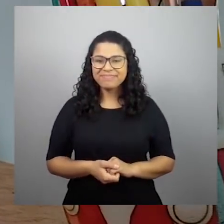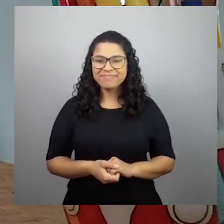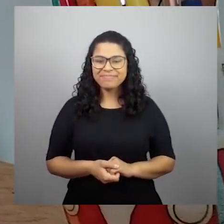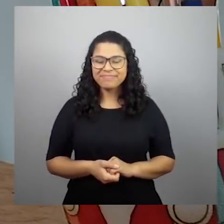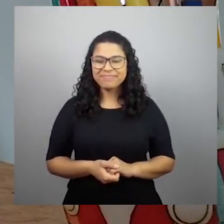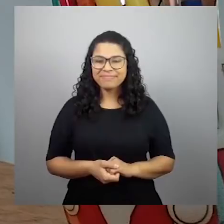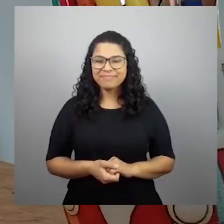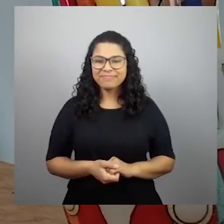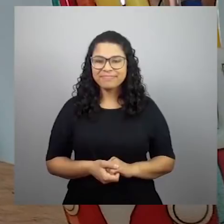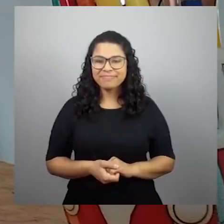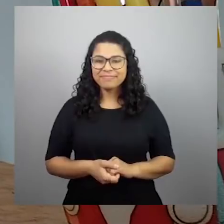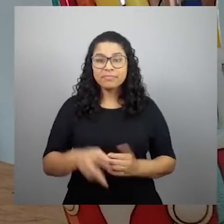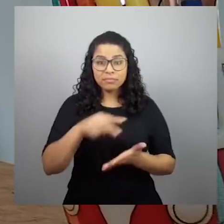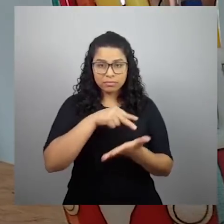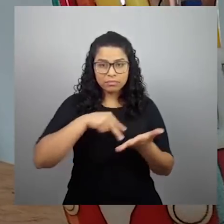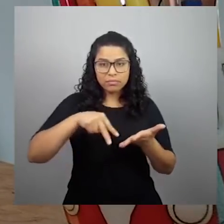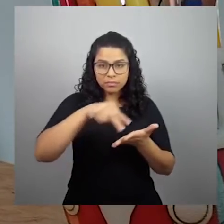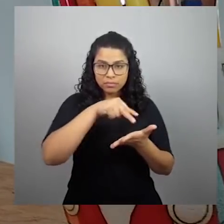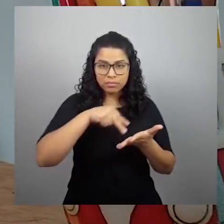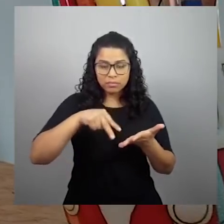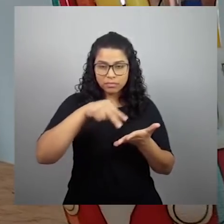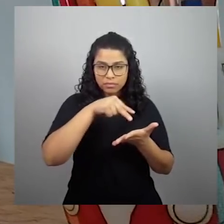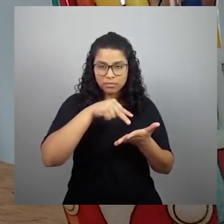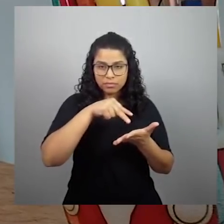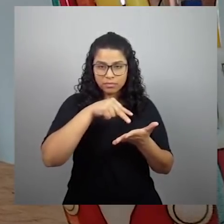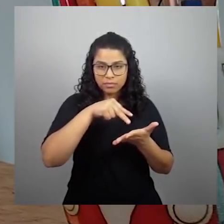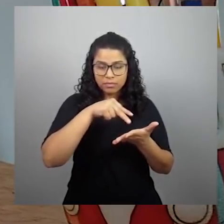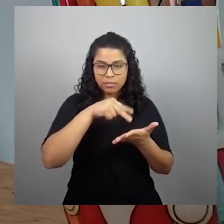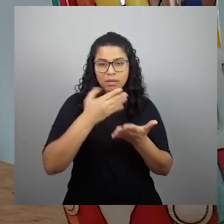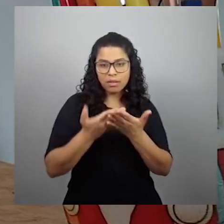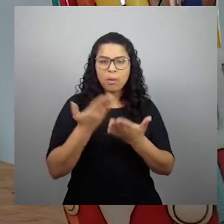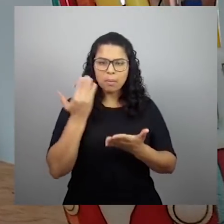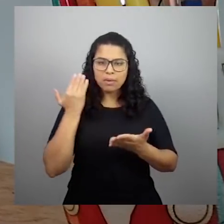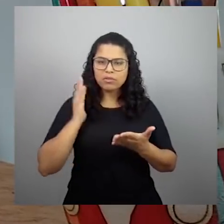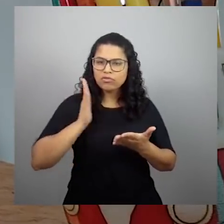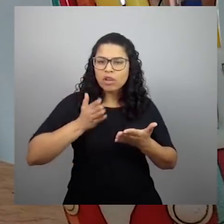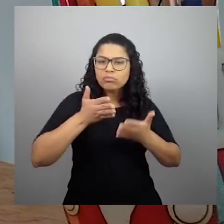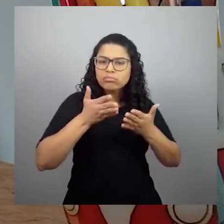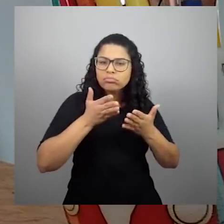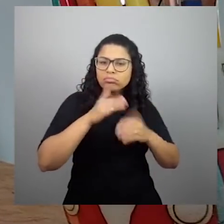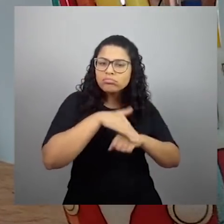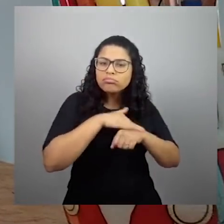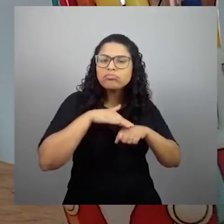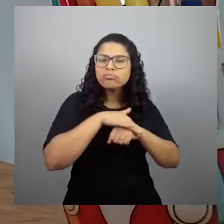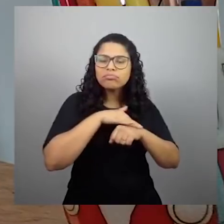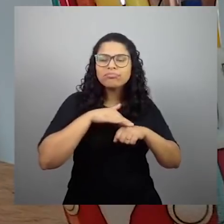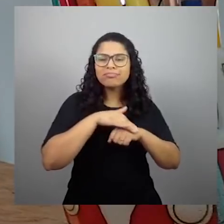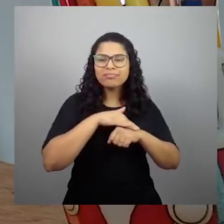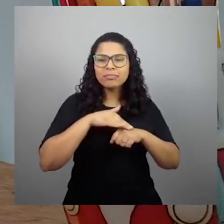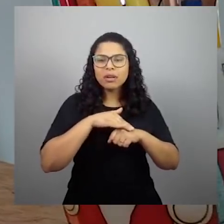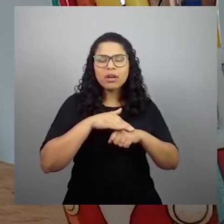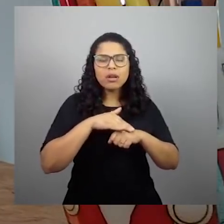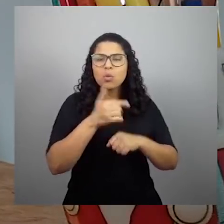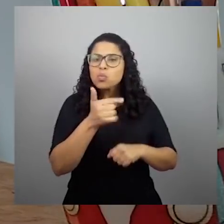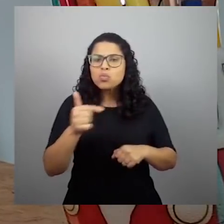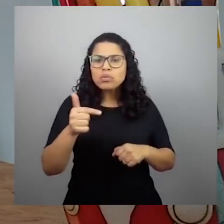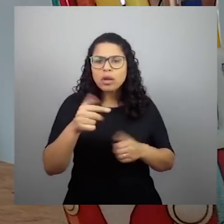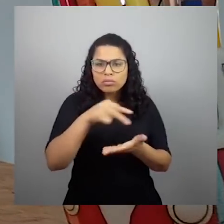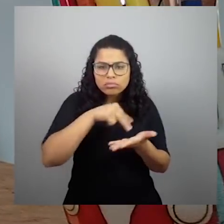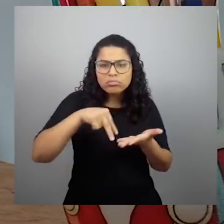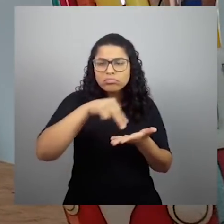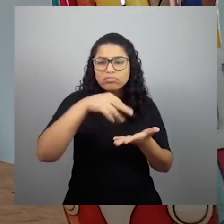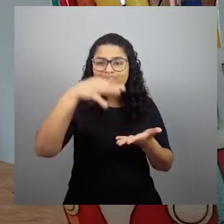Essa dança que a gente vem conversando desde o nosso último vídeo é uma dança que não tem passos prontos,